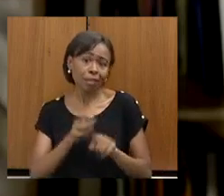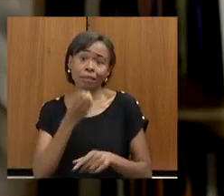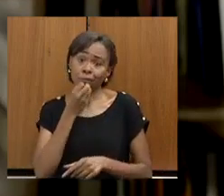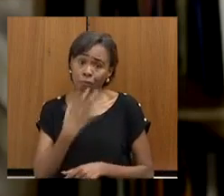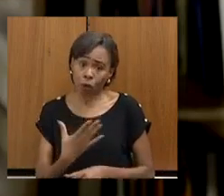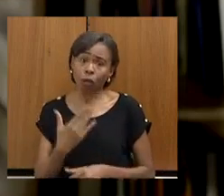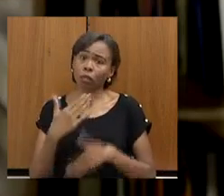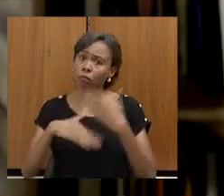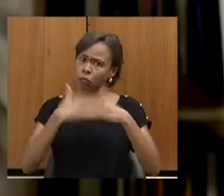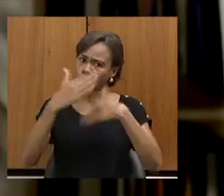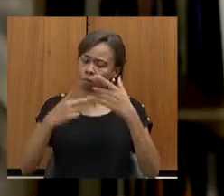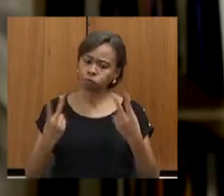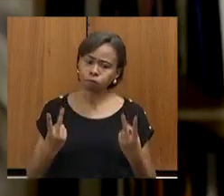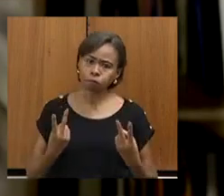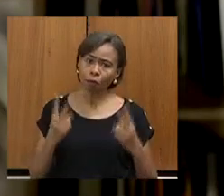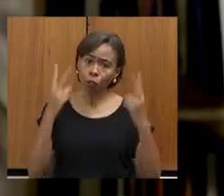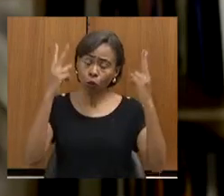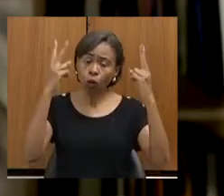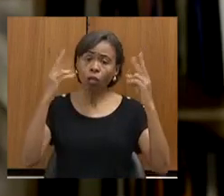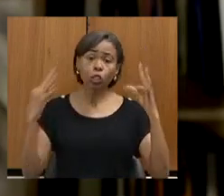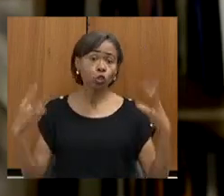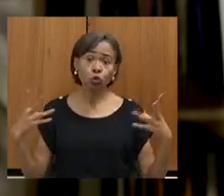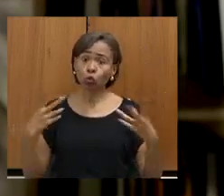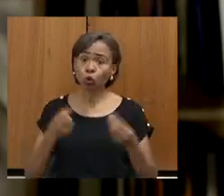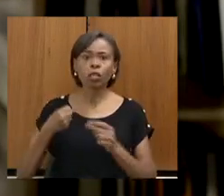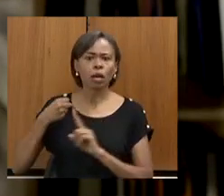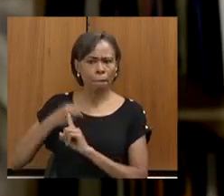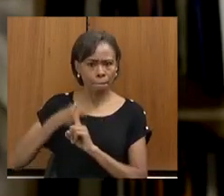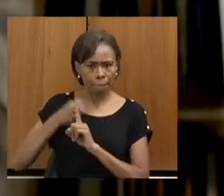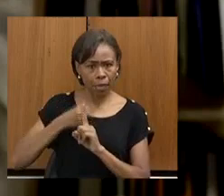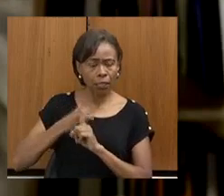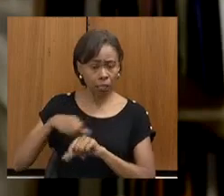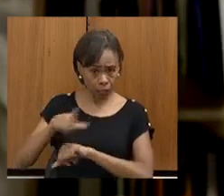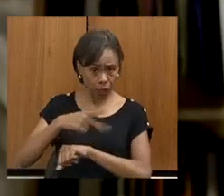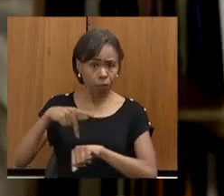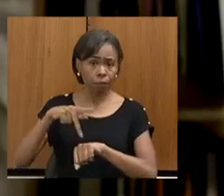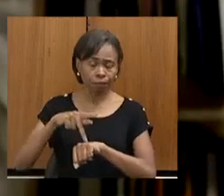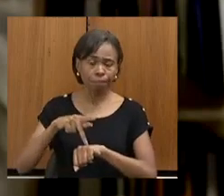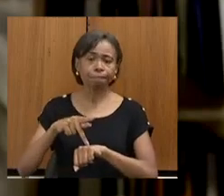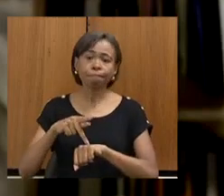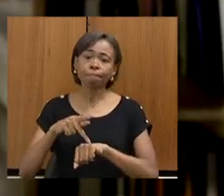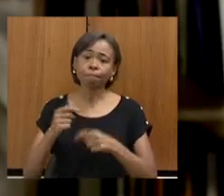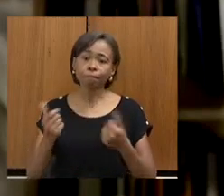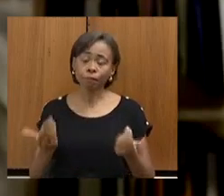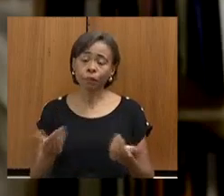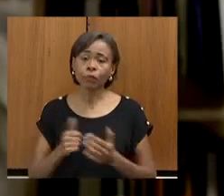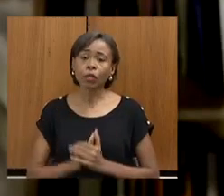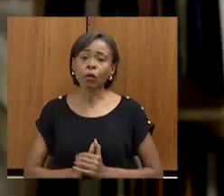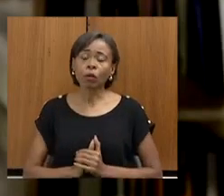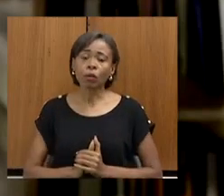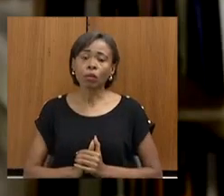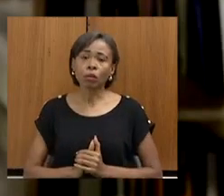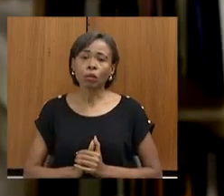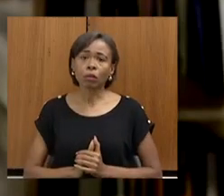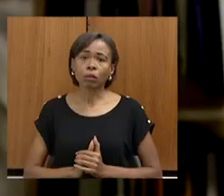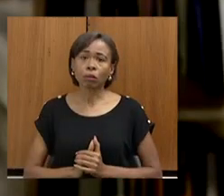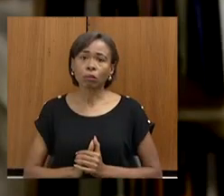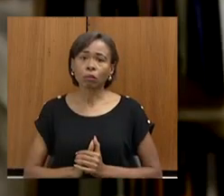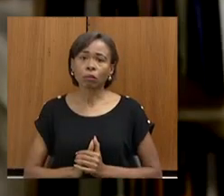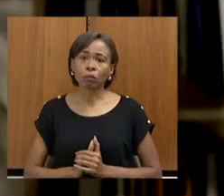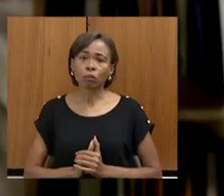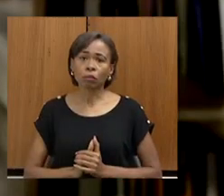a batalha que vem acontecendo no nosso país. Esse grupo de